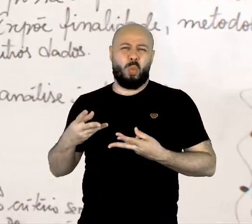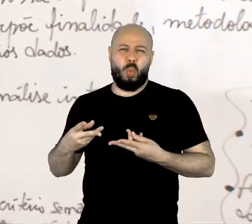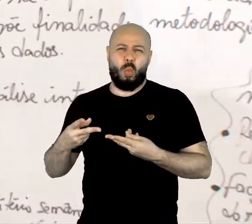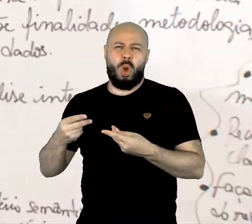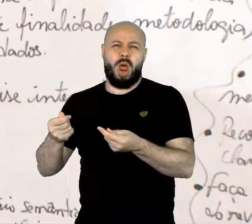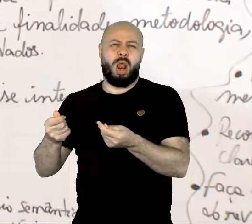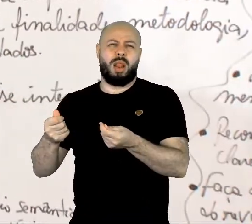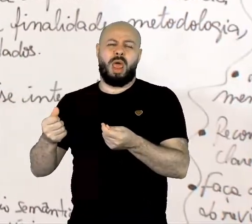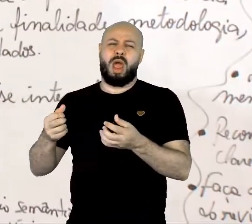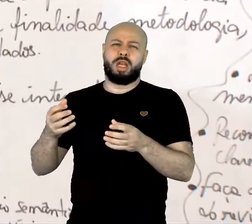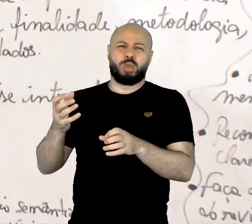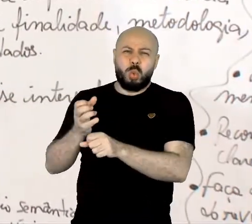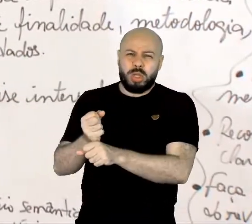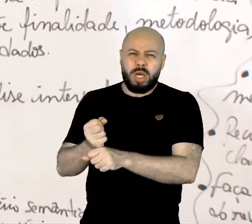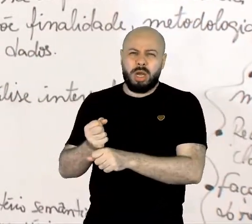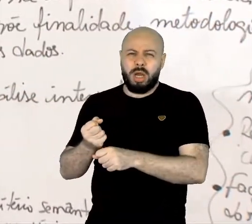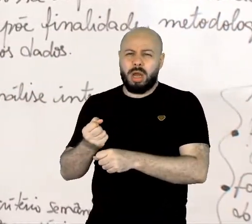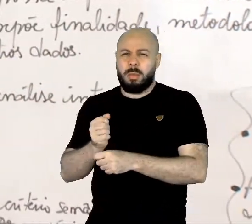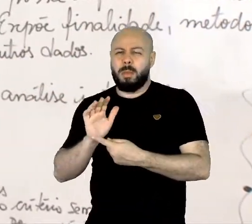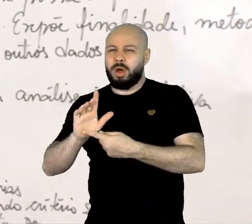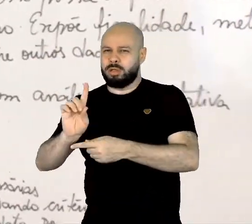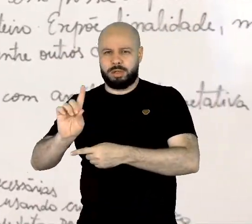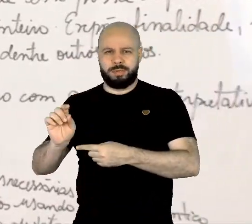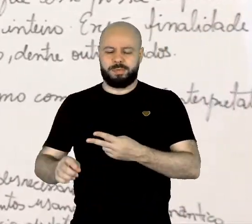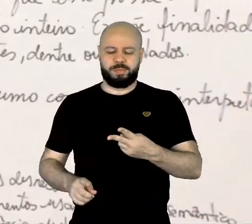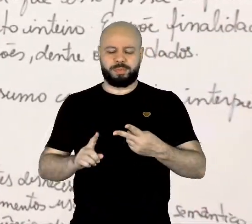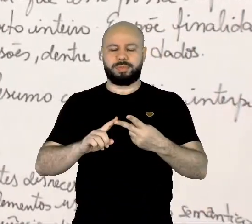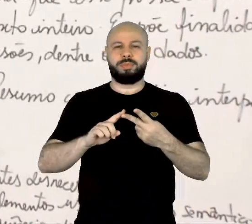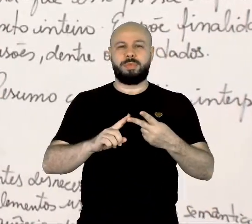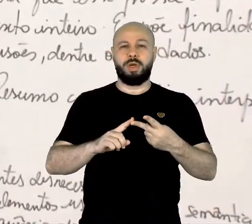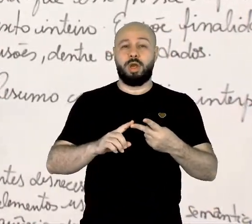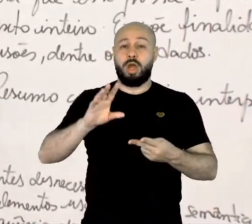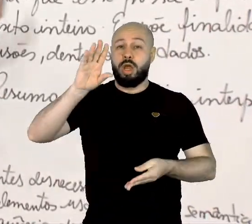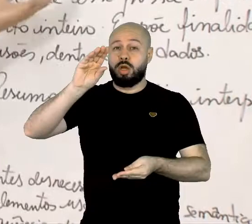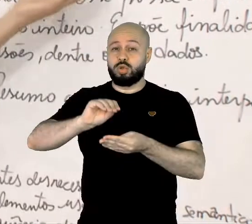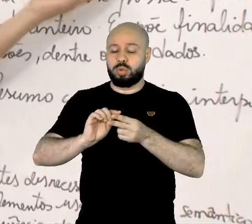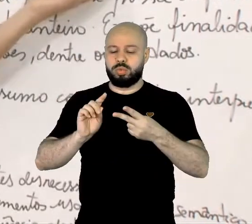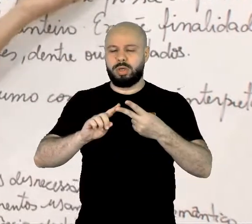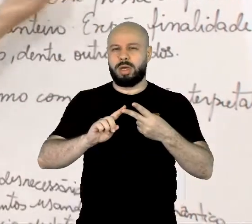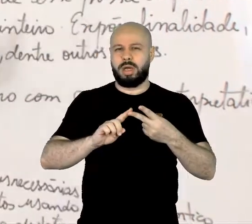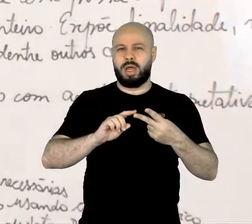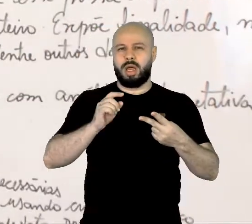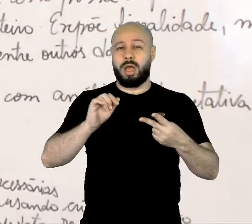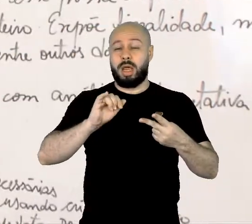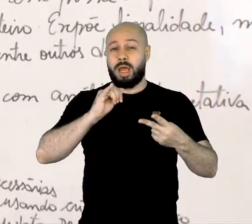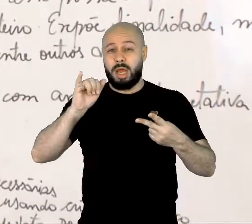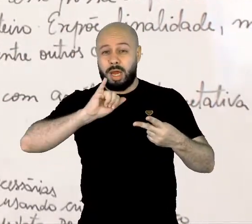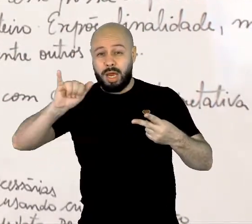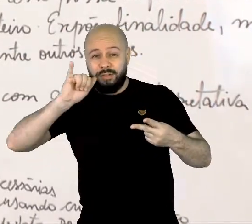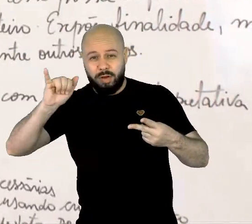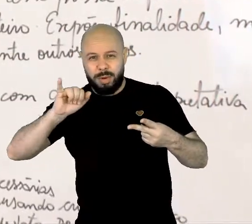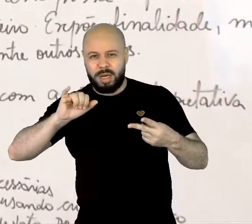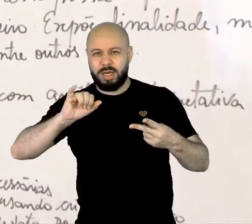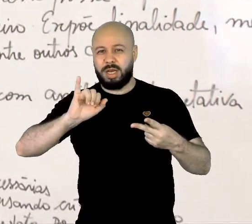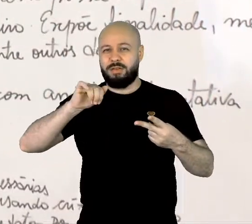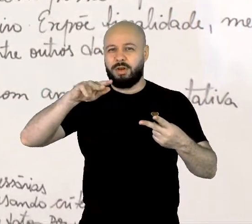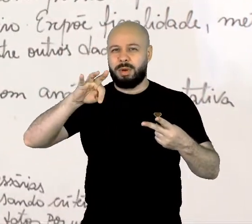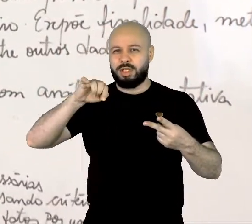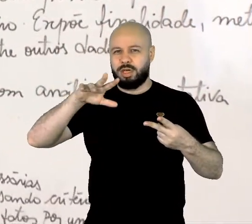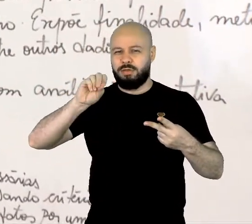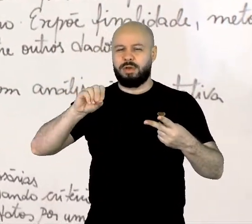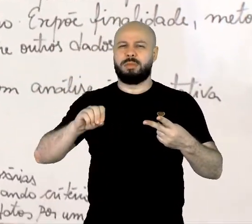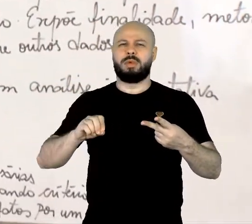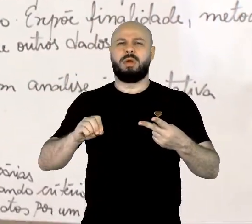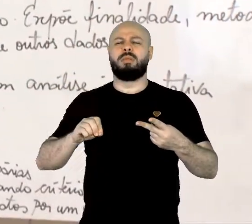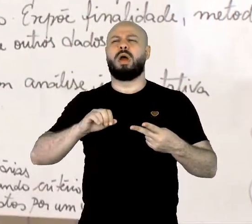ou quantitativos, dentre outros. Eu tenho o resumo informativo, informa suficientemente ao leitor para que esse